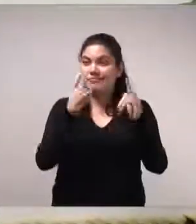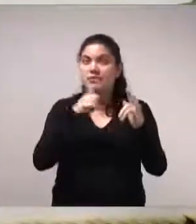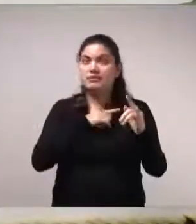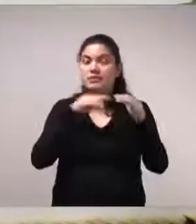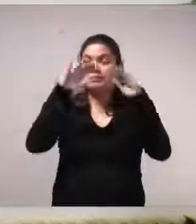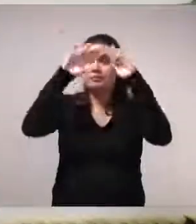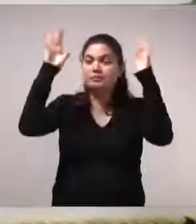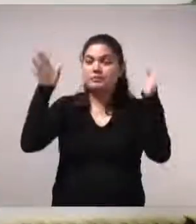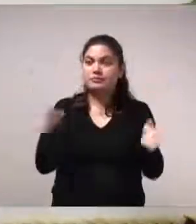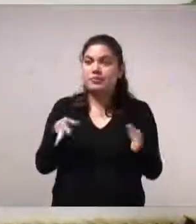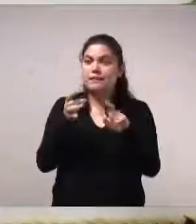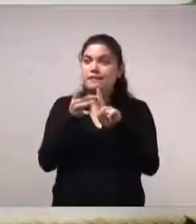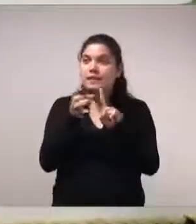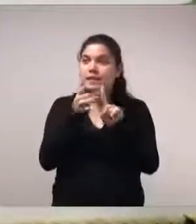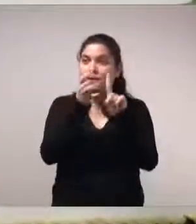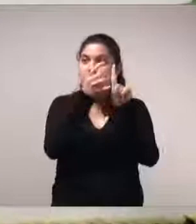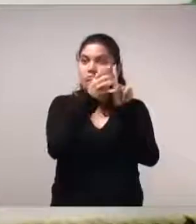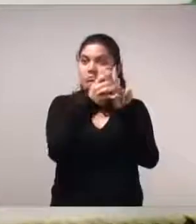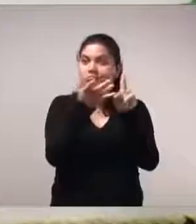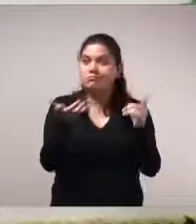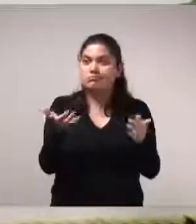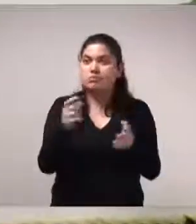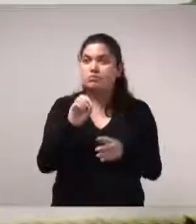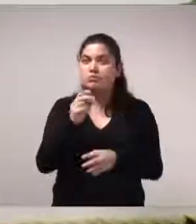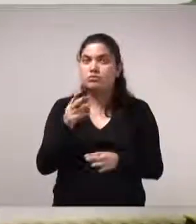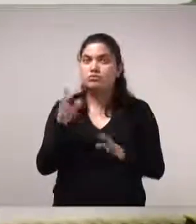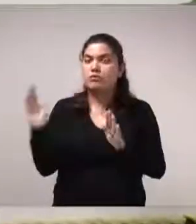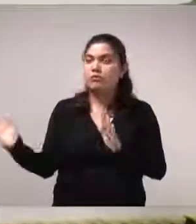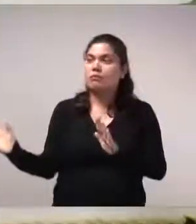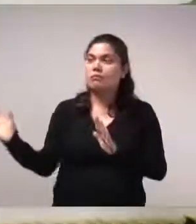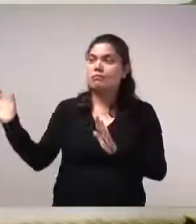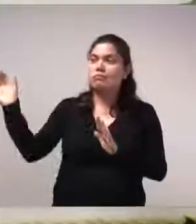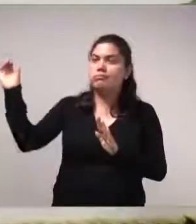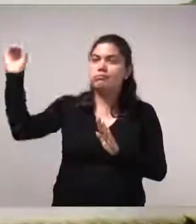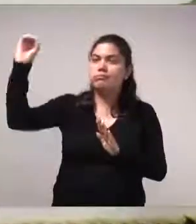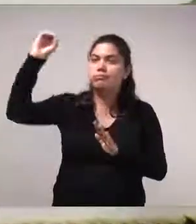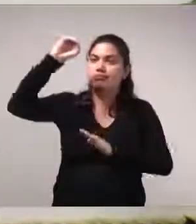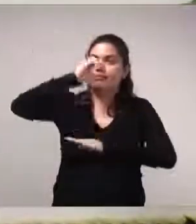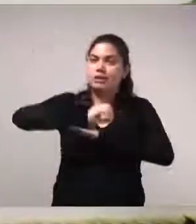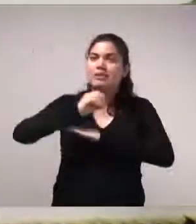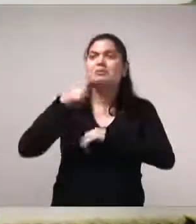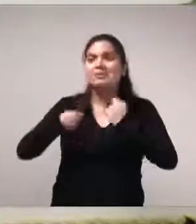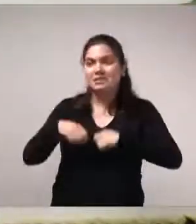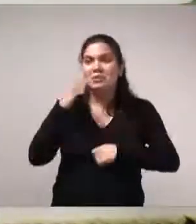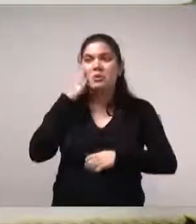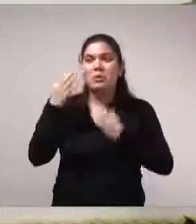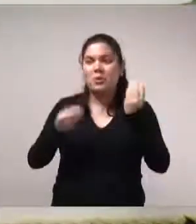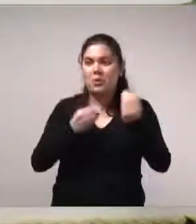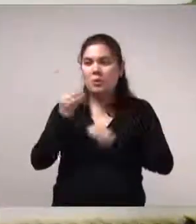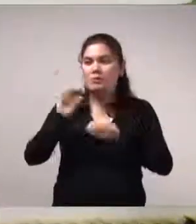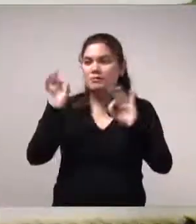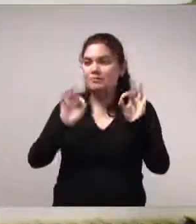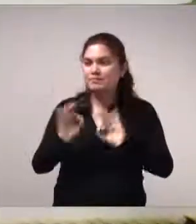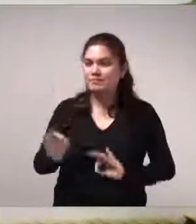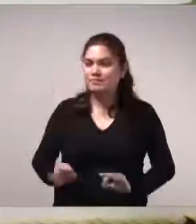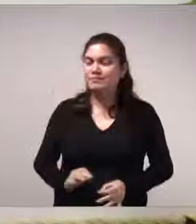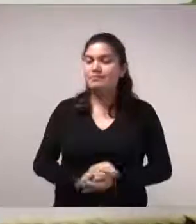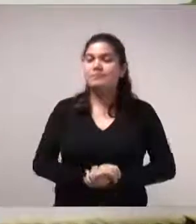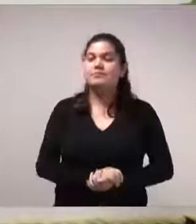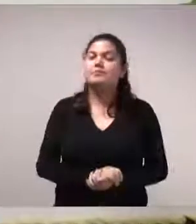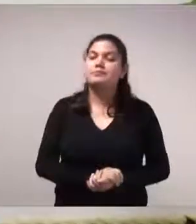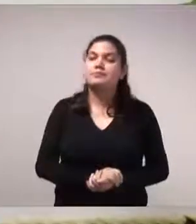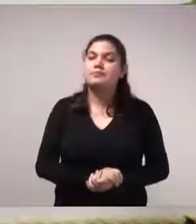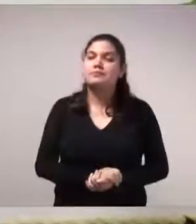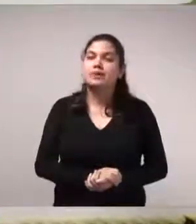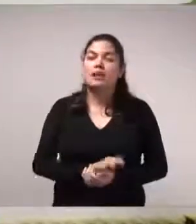ou a área de escritório voltada para o poente. Então, é fundamental você saber como implantar. E